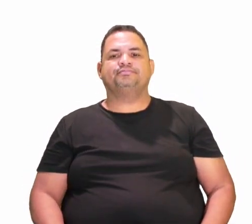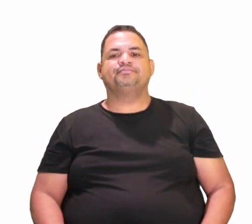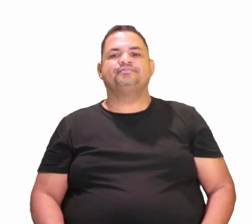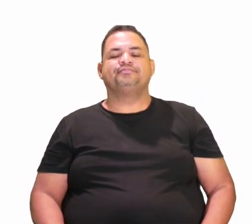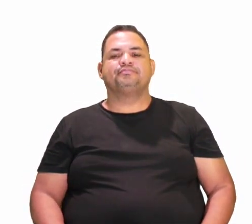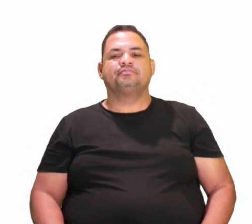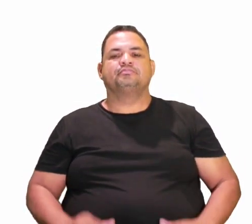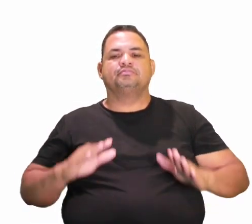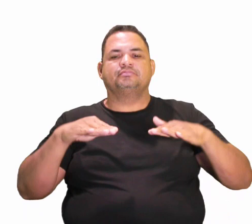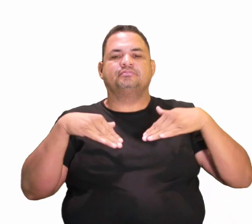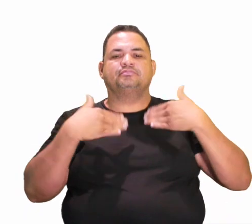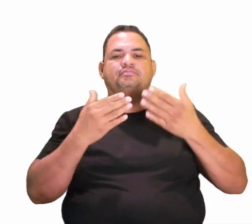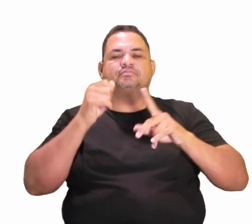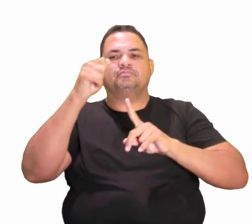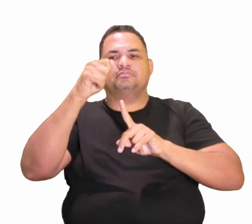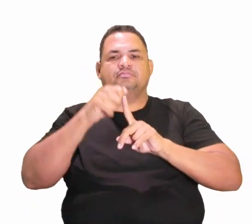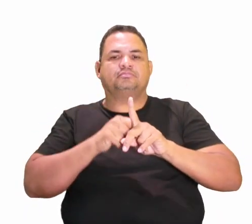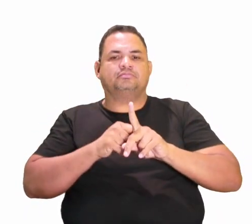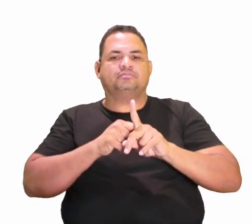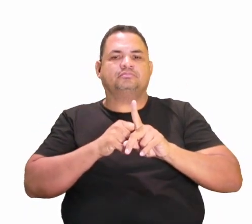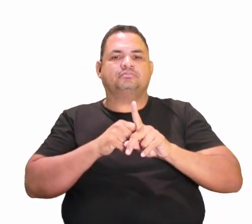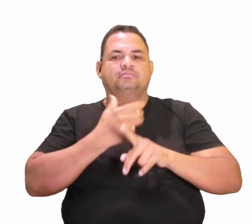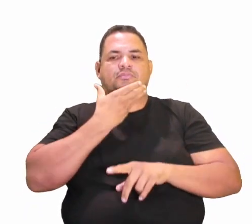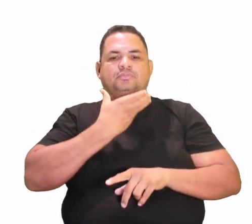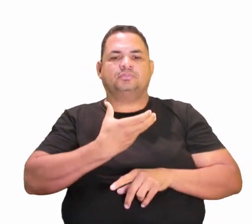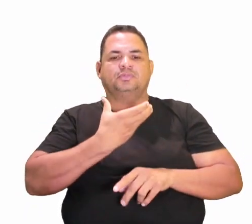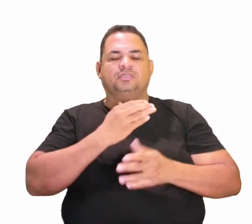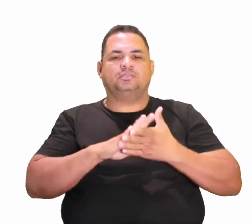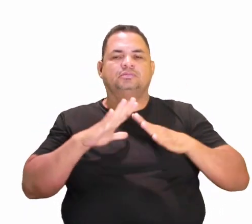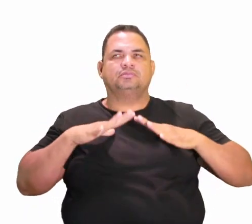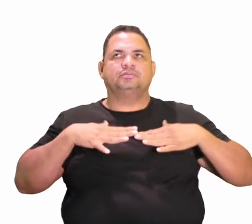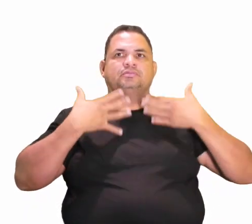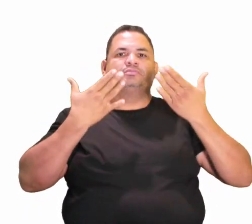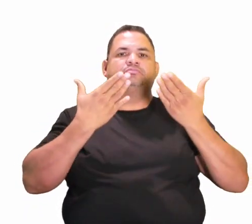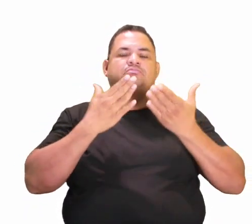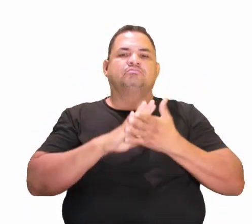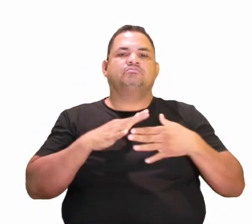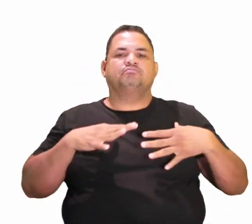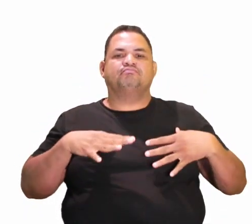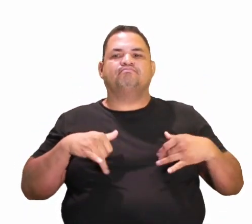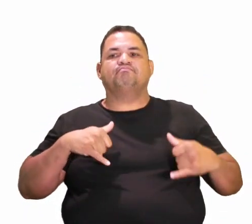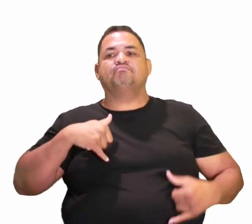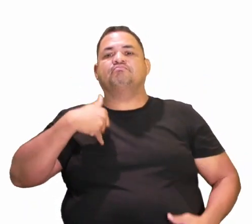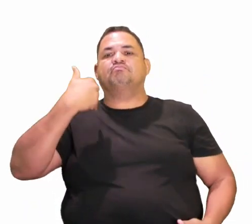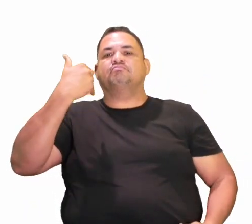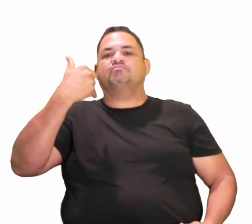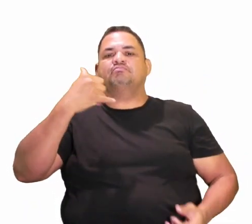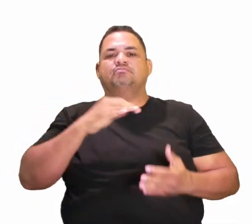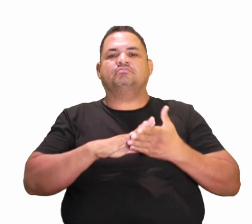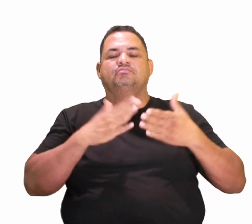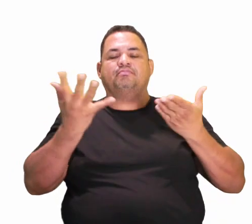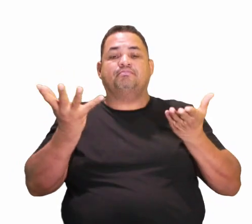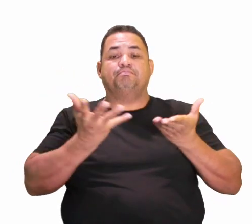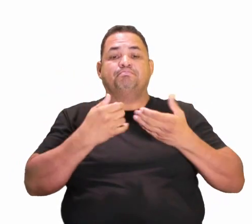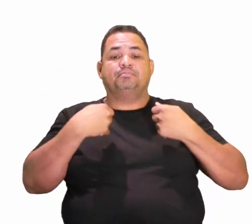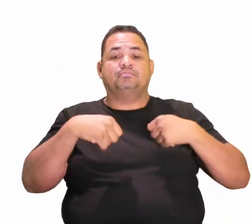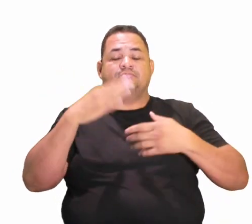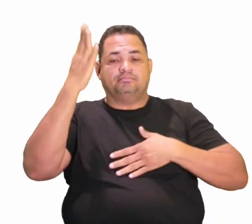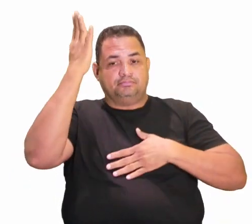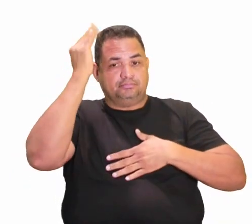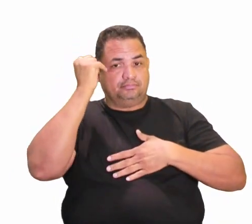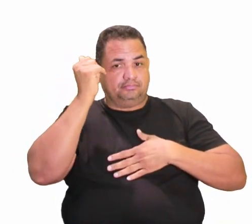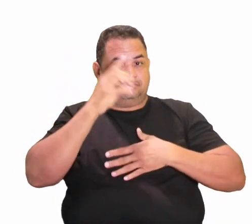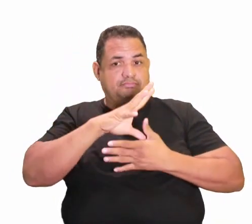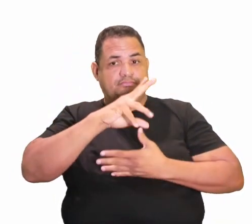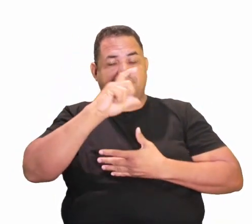saber, né, quando é uma data comemorativa ou aniversário, qualquer coisa, eu quero saber da data,